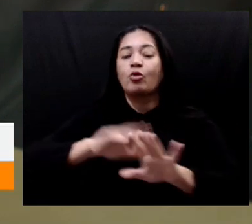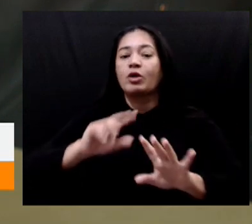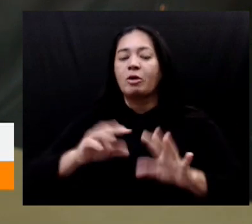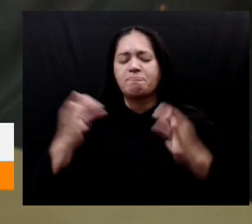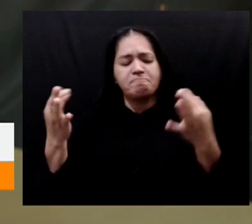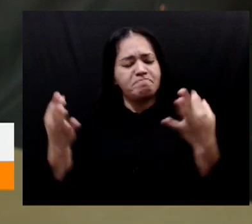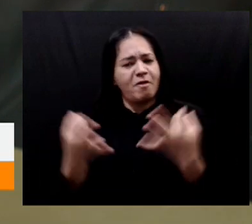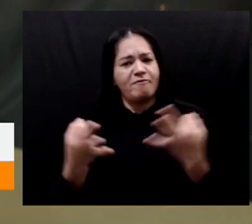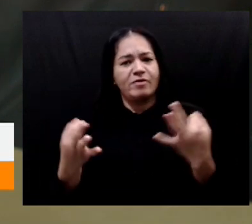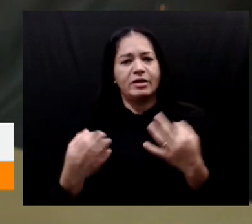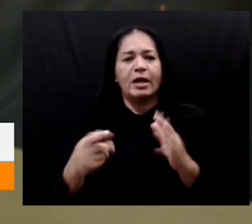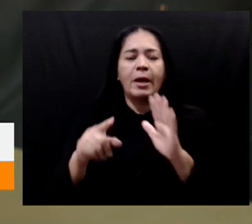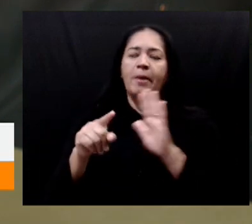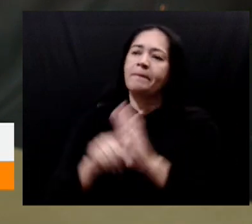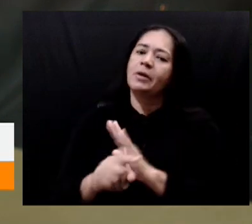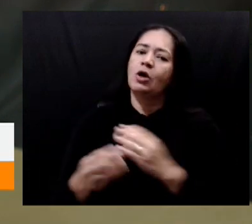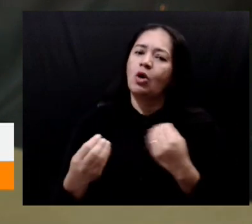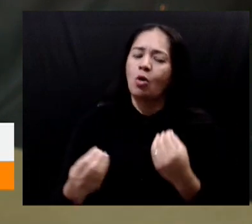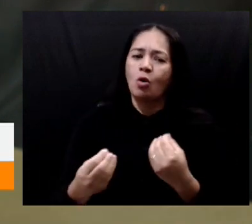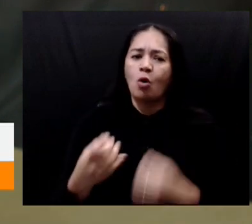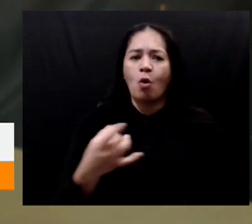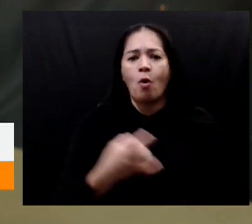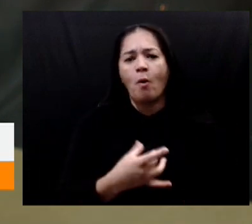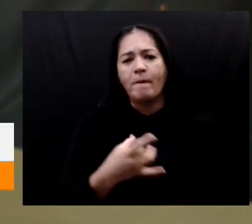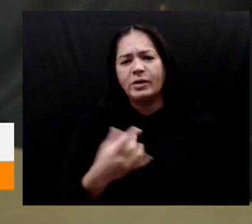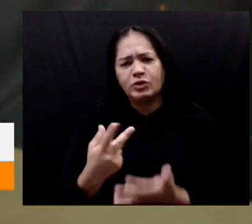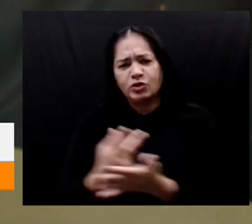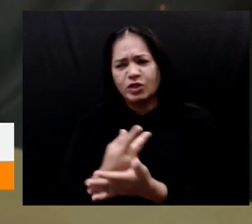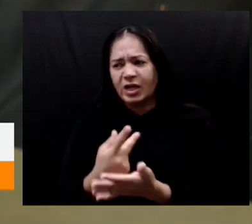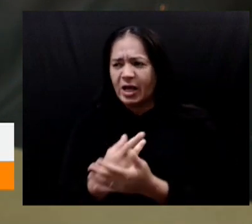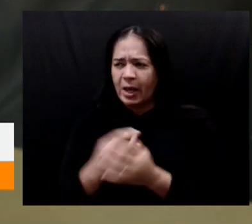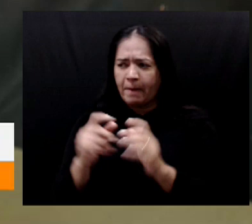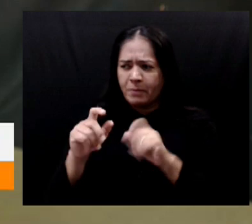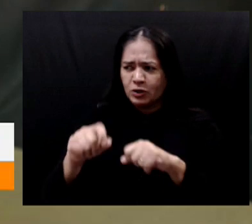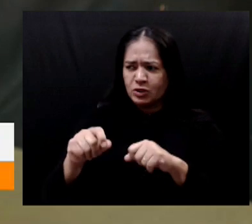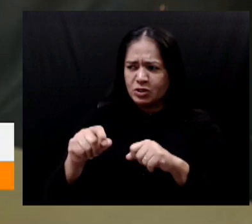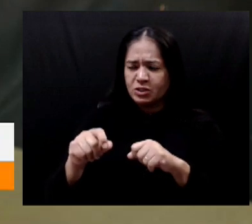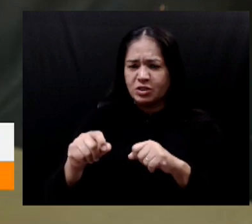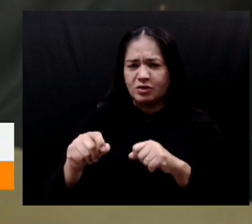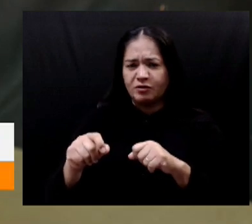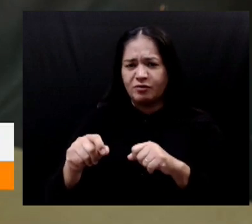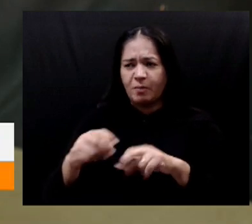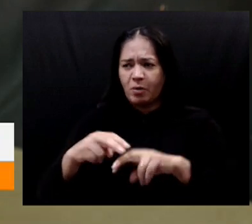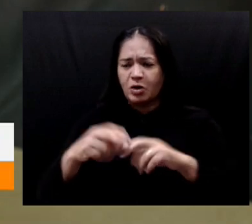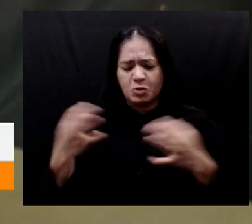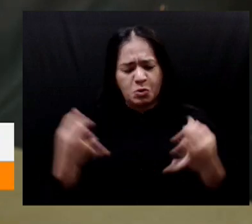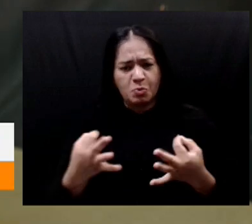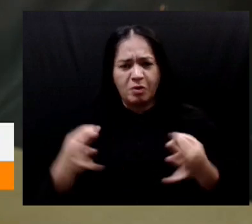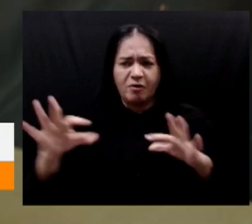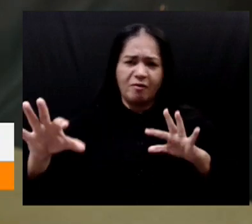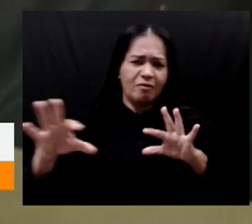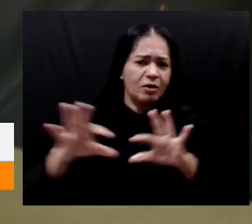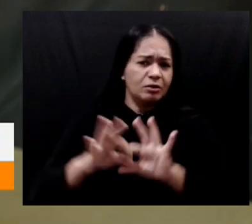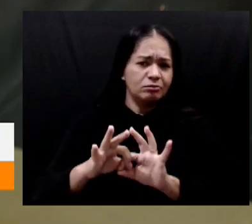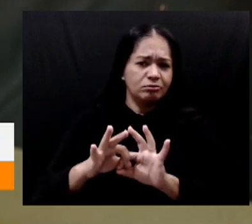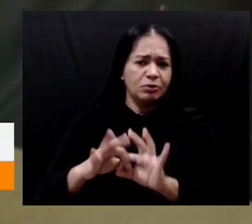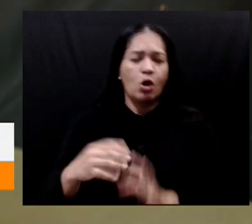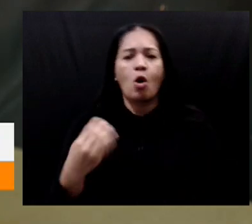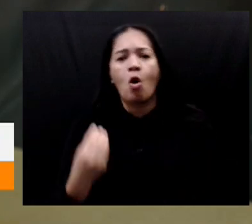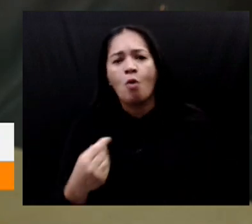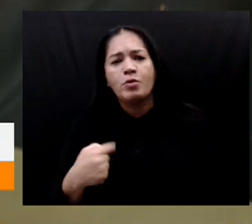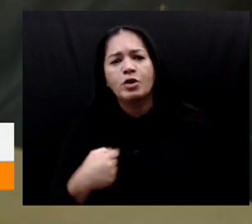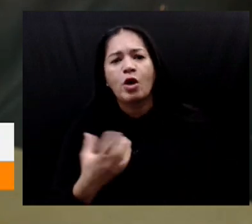a Arlete, o medo do fracasso, ele pode estar relacionado ao perfeccionismo, onde que eu querer ser perfeito,